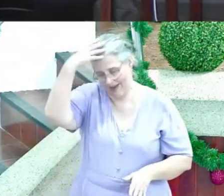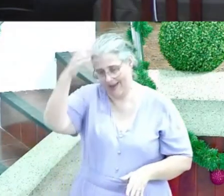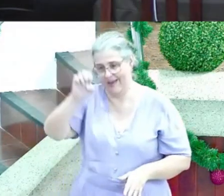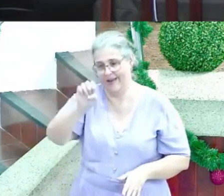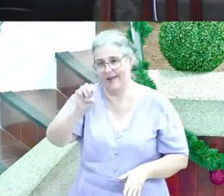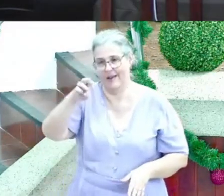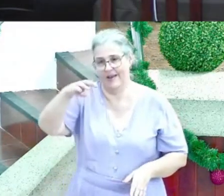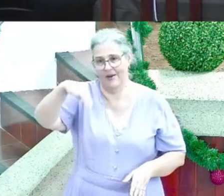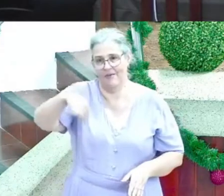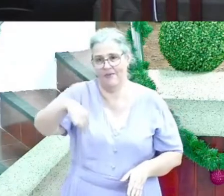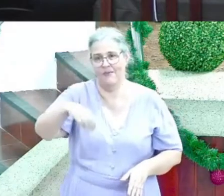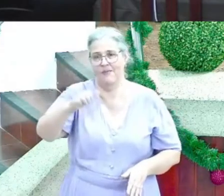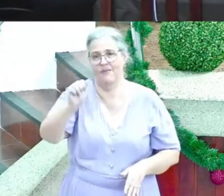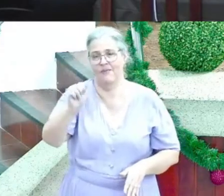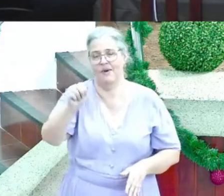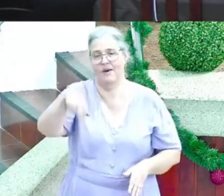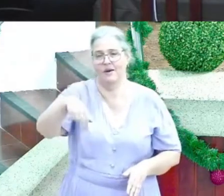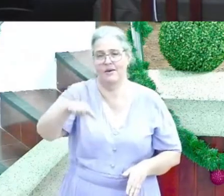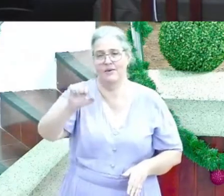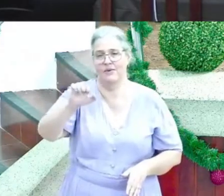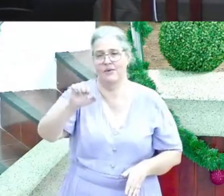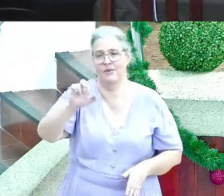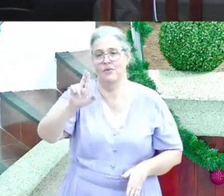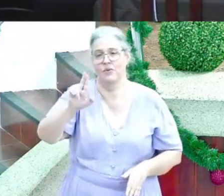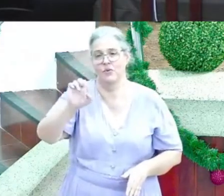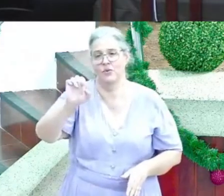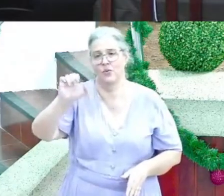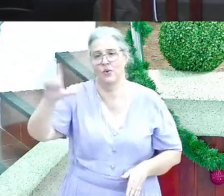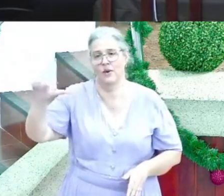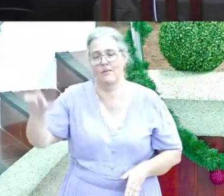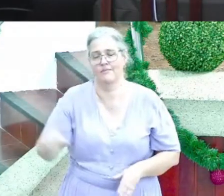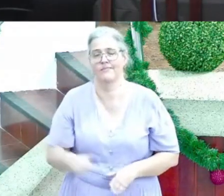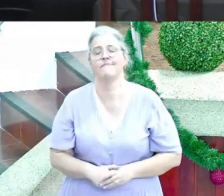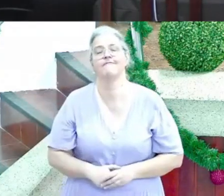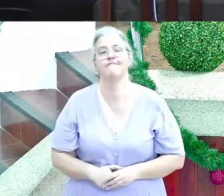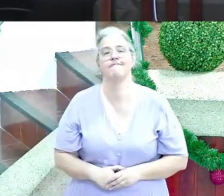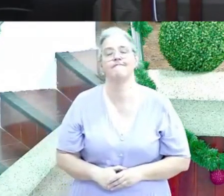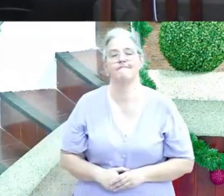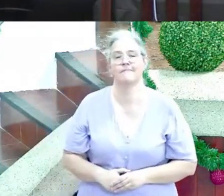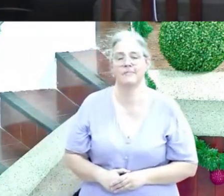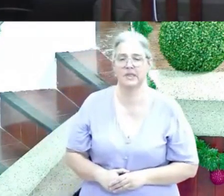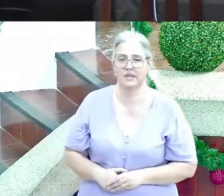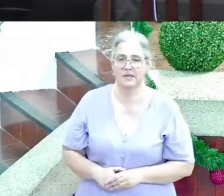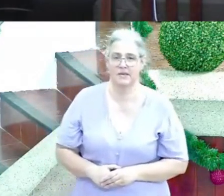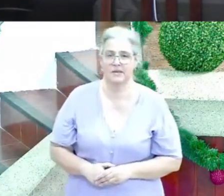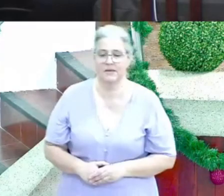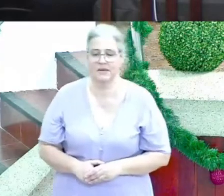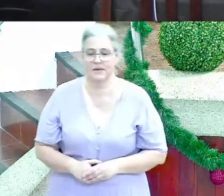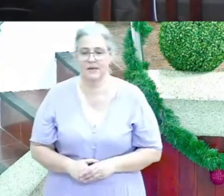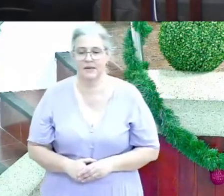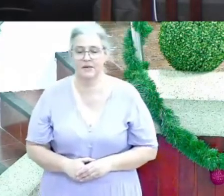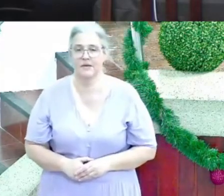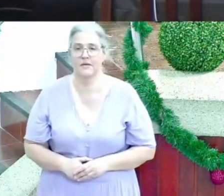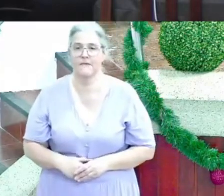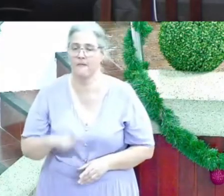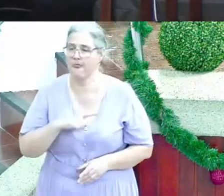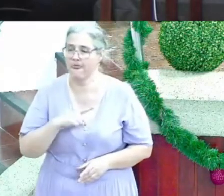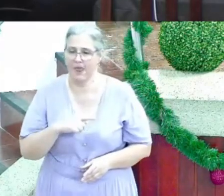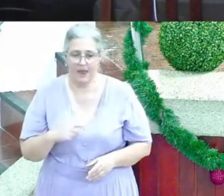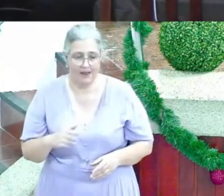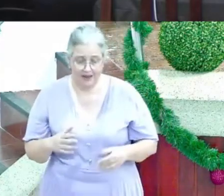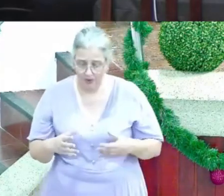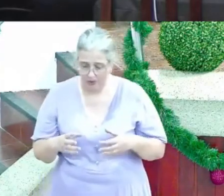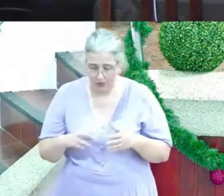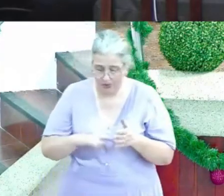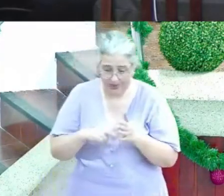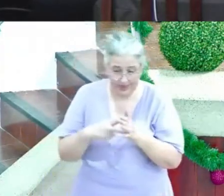sinal, com um significado não simplesmente para aquela época, mas para todas as épocas. O